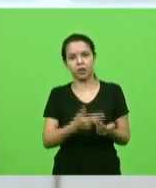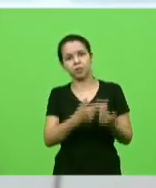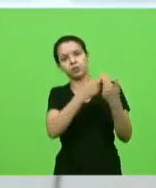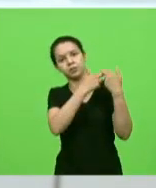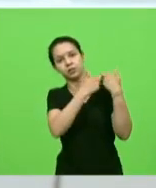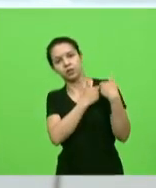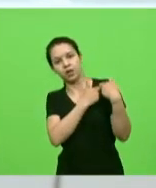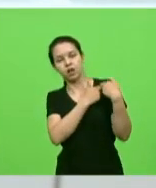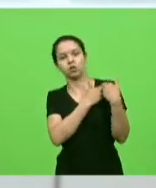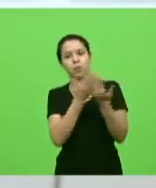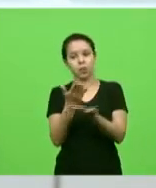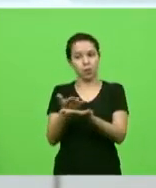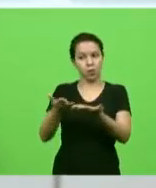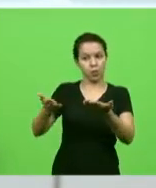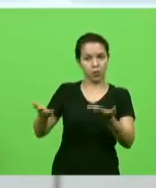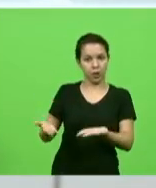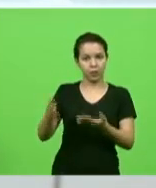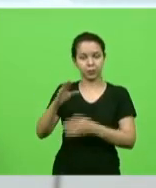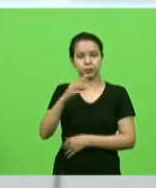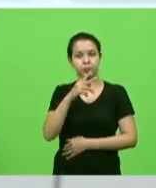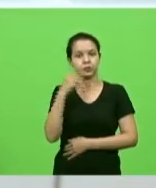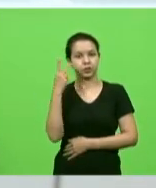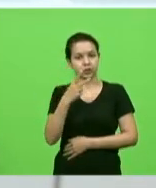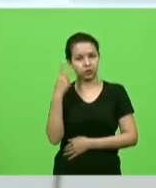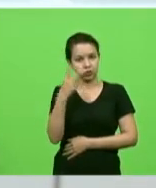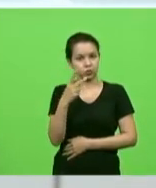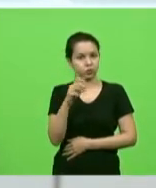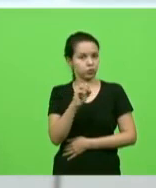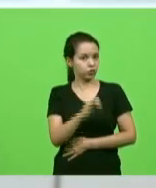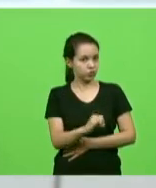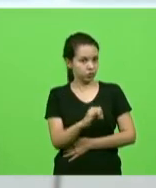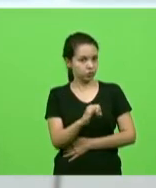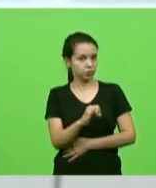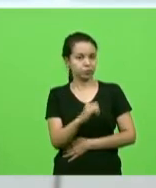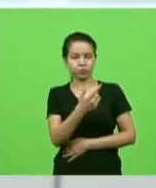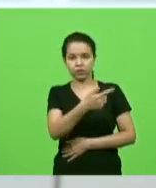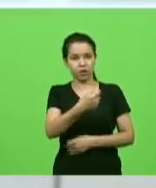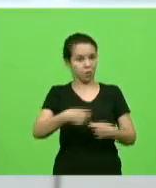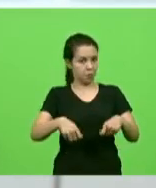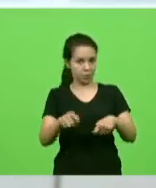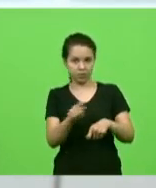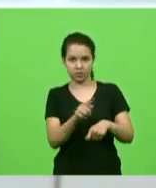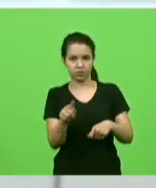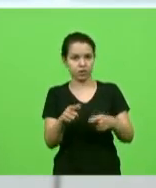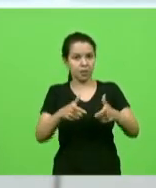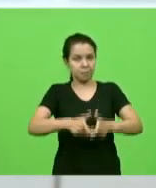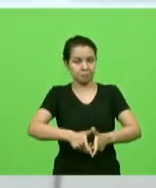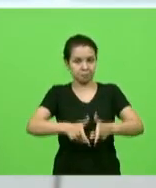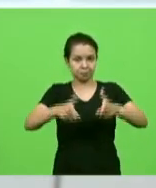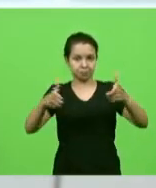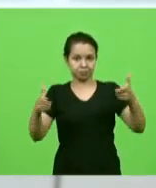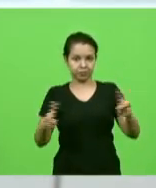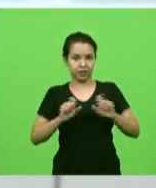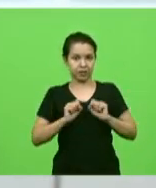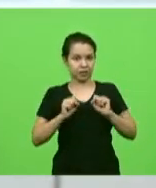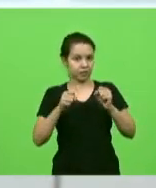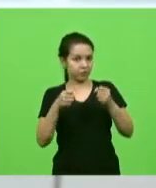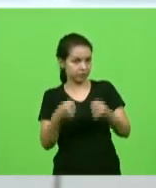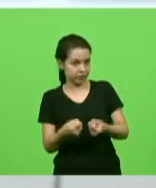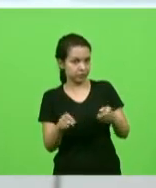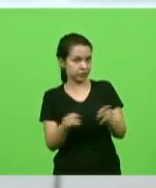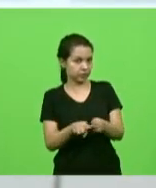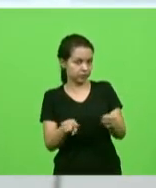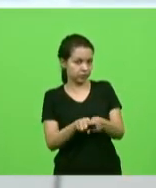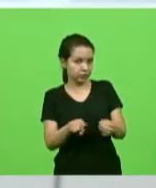cometidos por agentes políticos sem a necessidade sem a necessária e amplitude de defesa e sobretudo